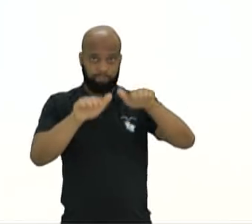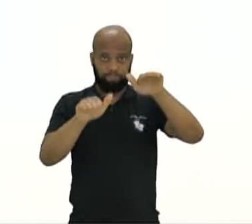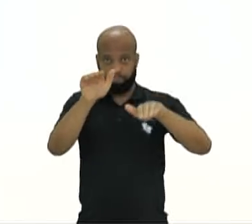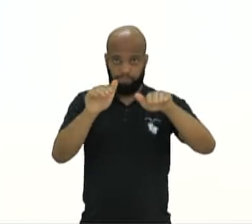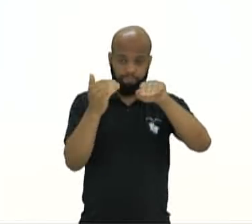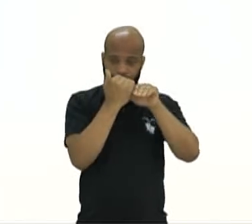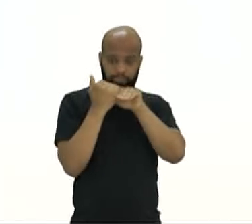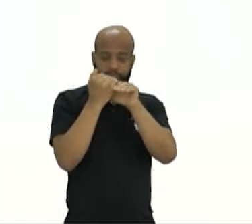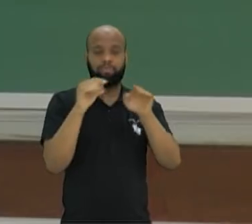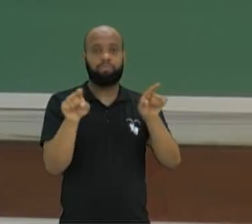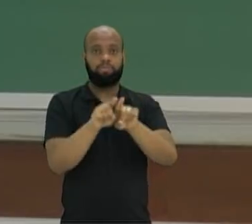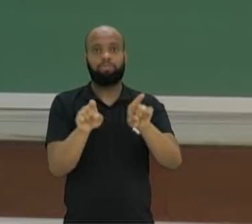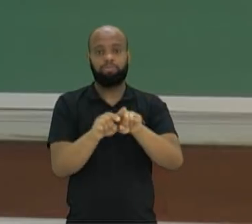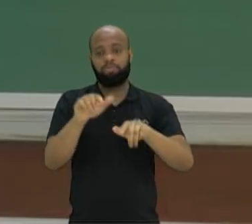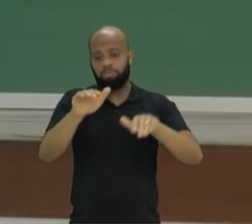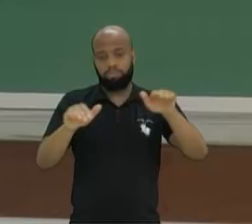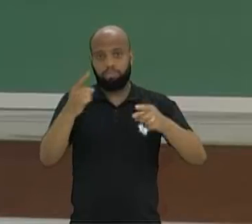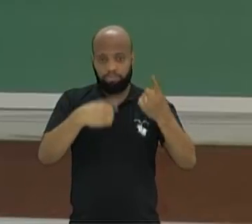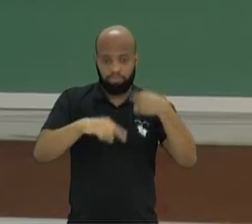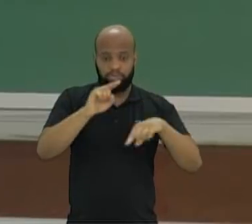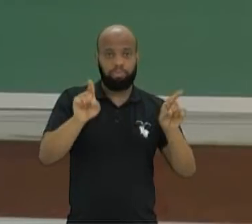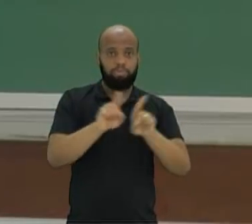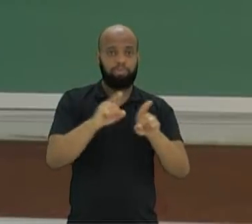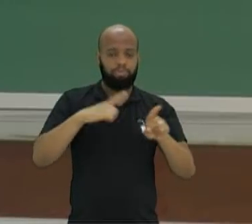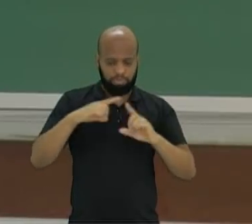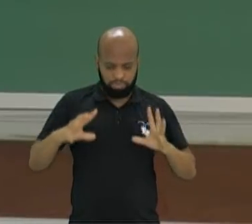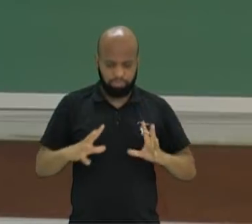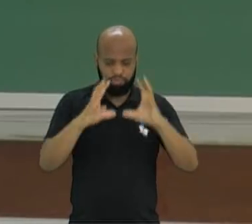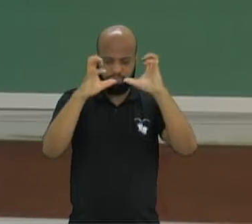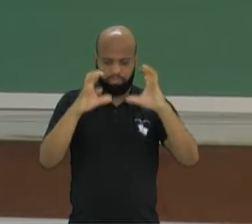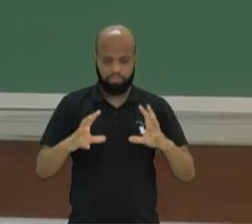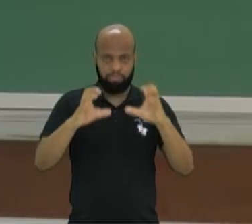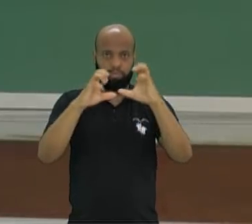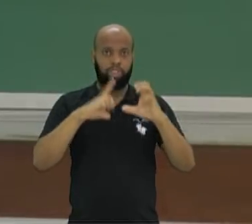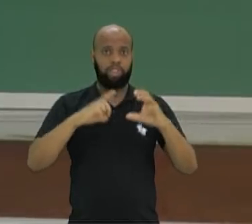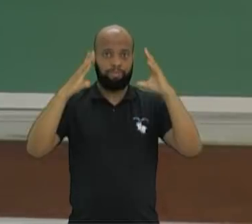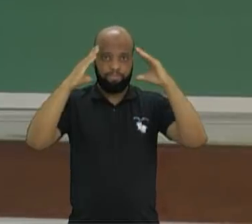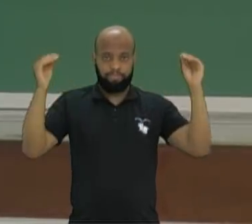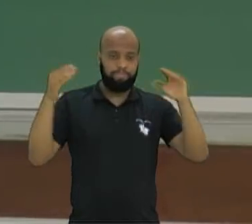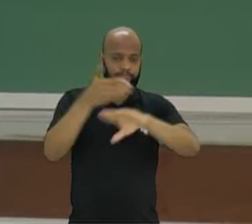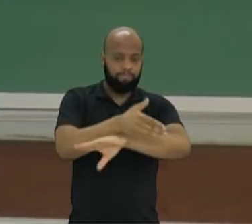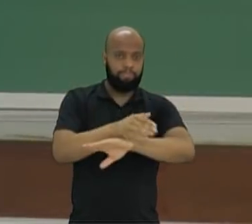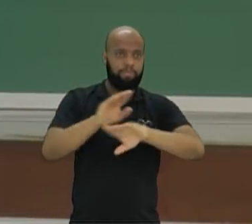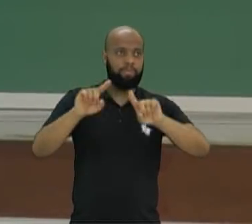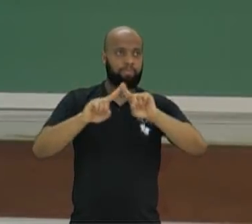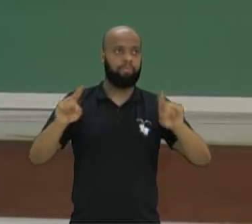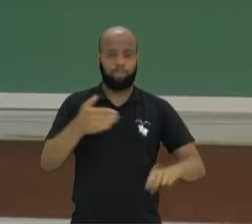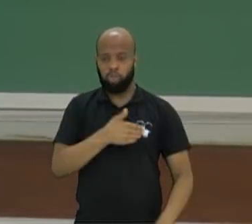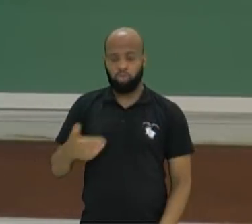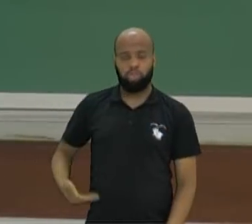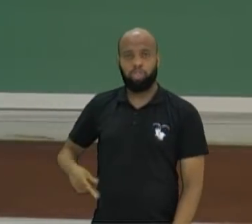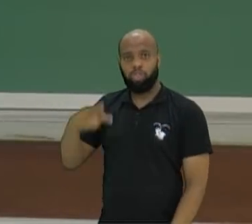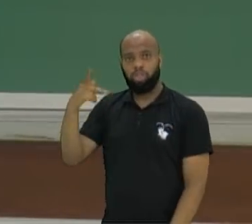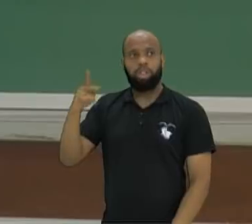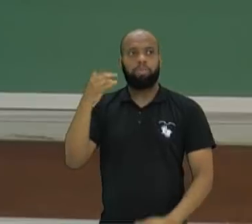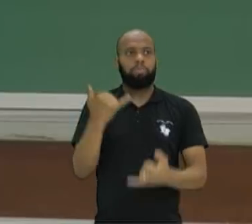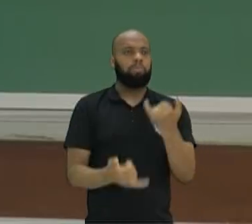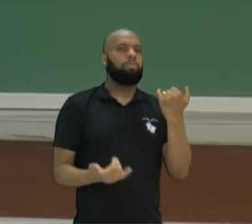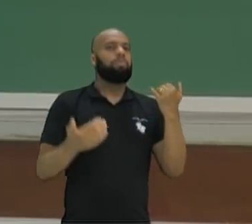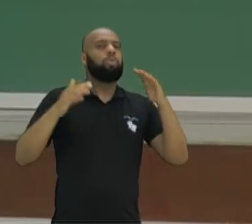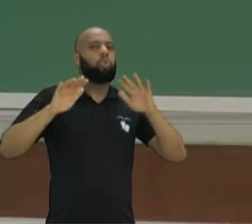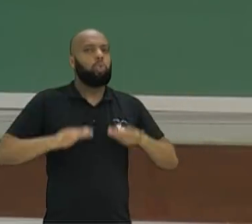desenvolvimento, é um momento de situações de conflitos locais com essas invasões holandesas e parece que com Maurício de Nassau deu aquela